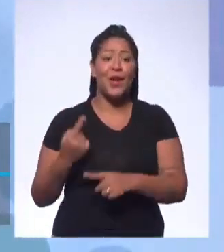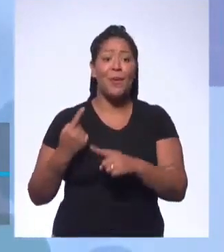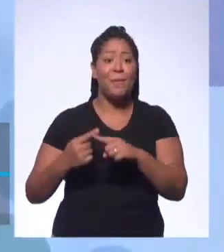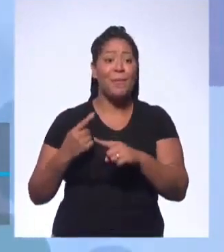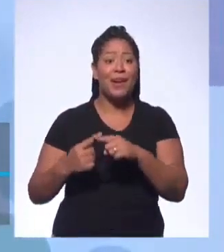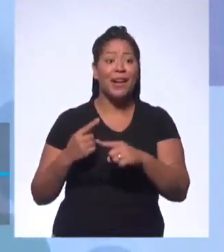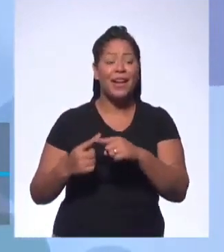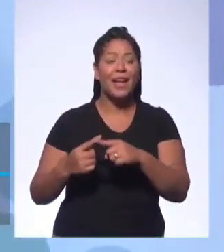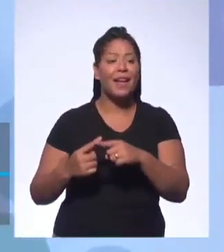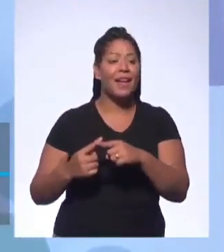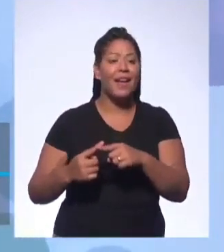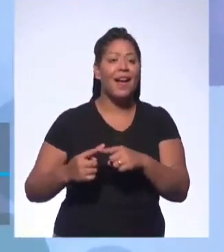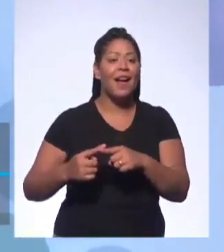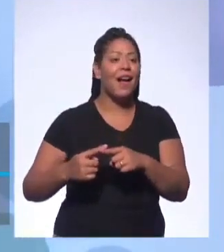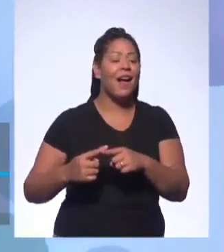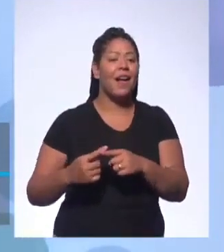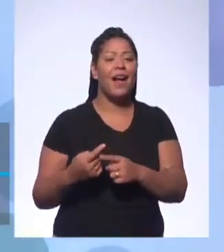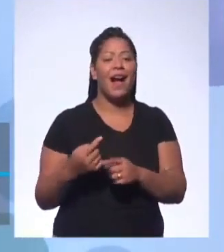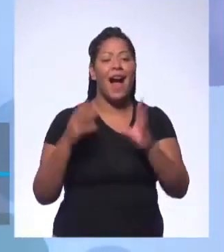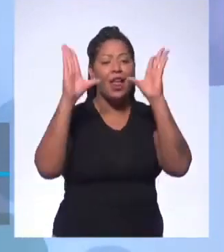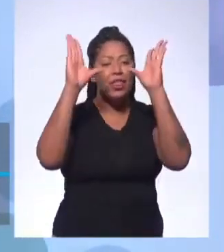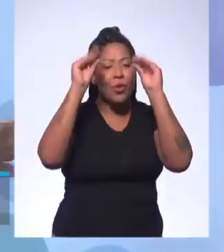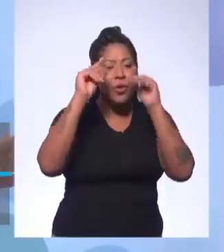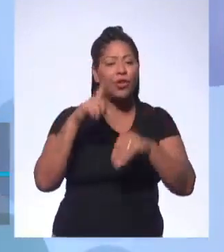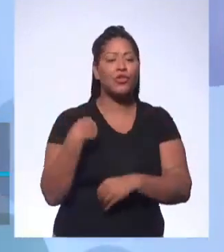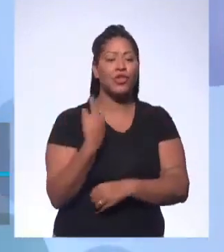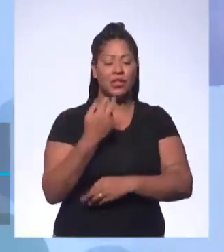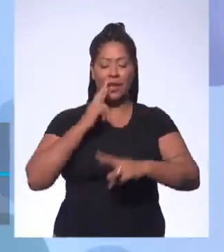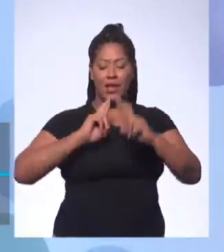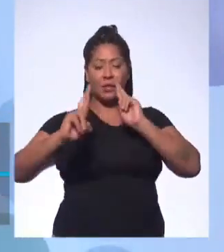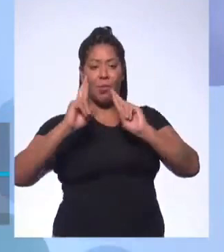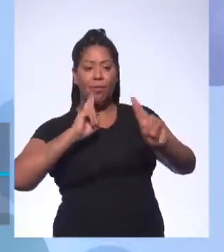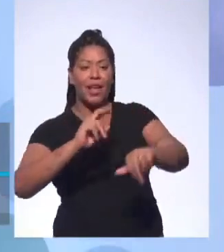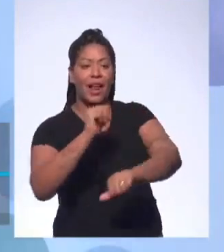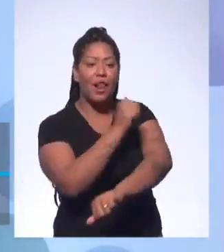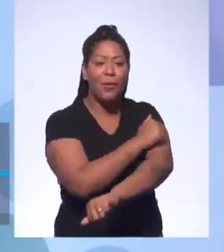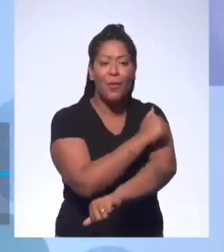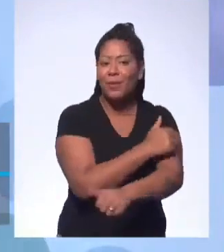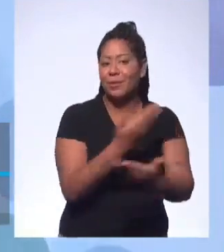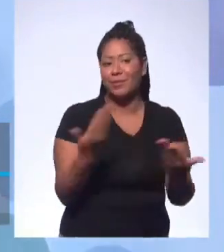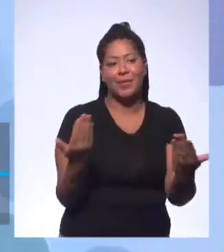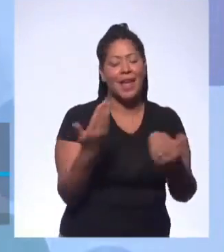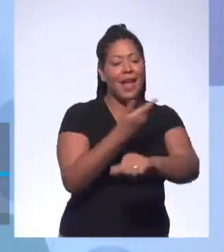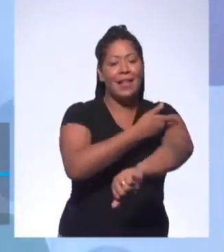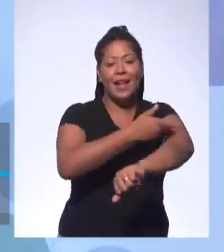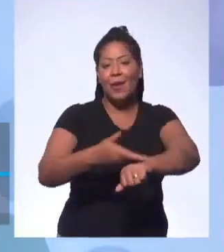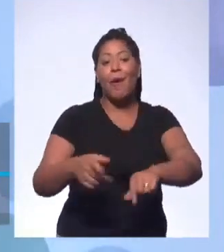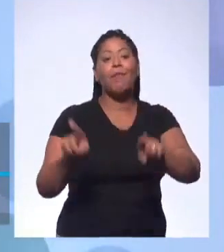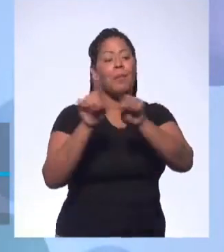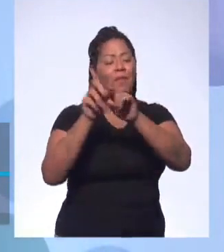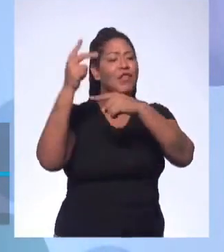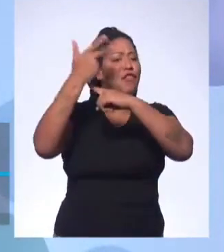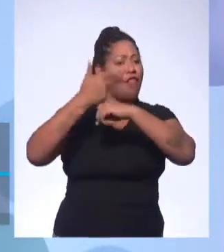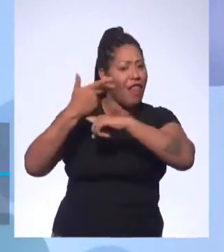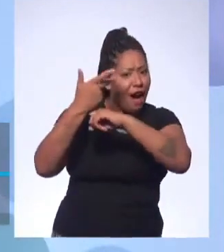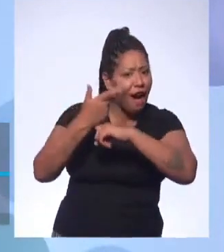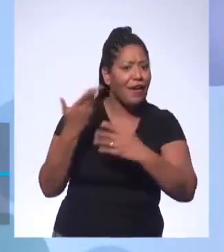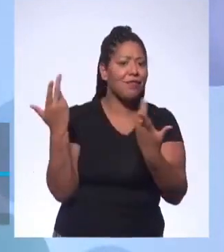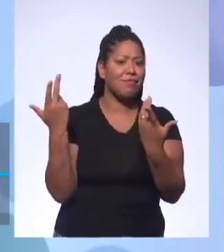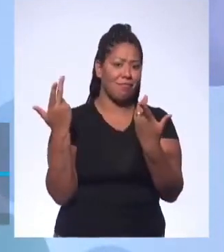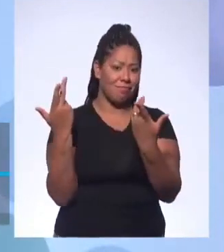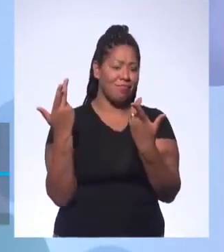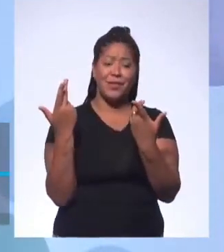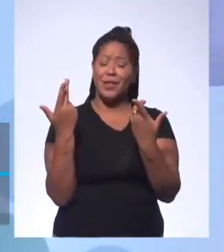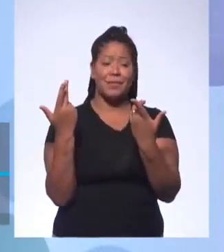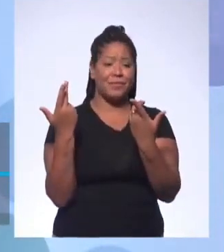gente respondendo aluno, né? Isso não saiu da nossa vida, tá? Lives e etc. Então isso não saiu da nossa vida. A